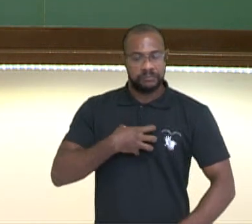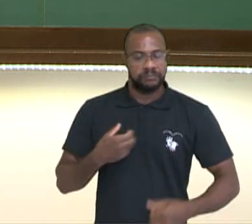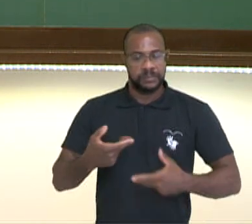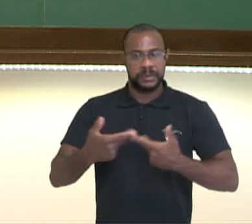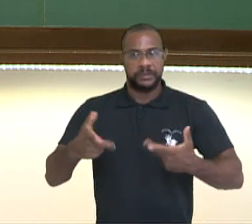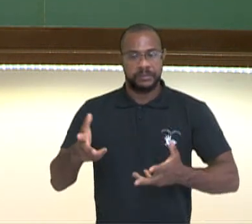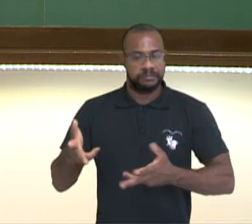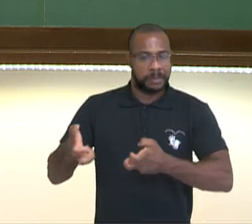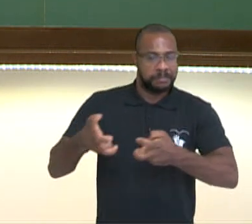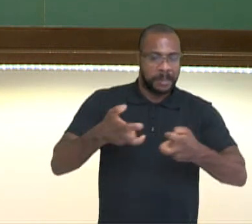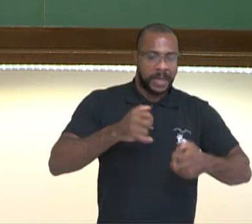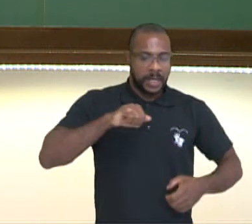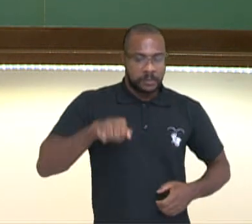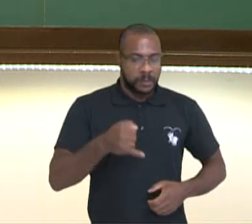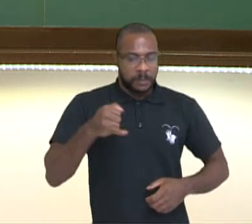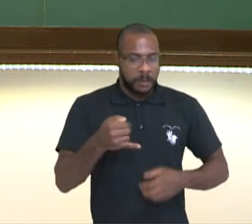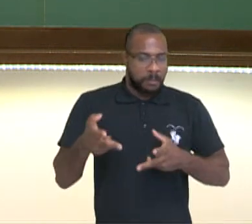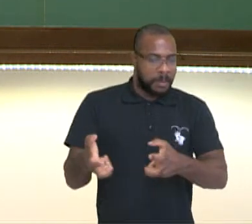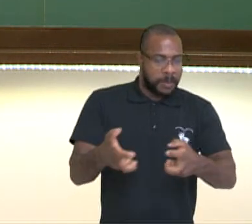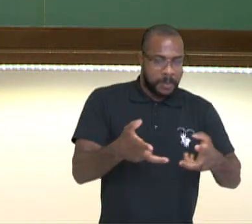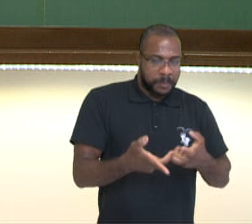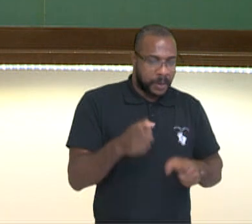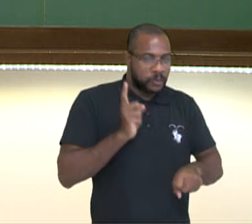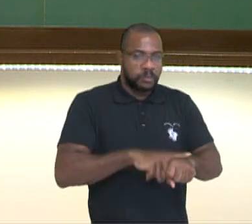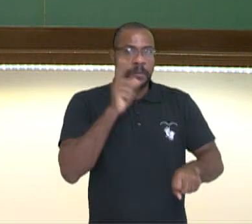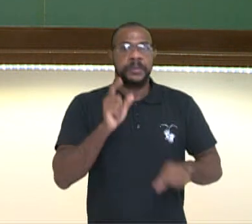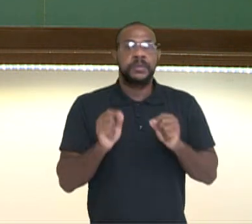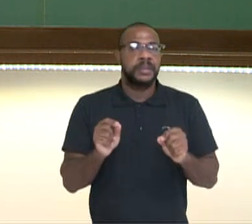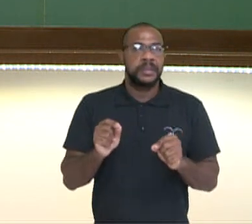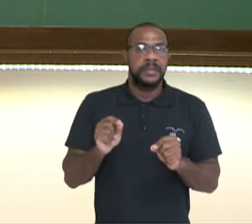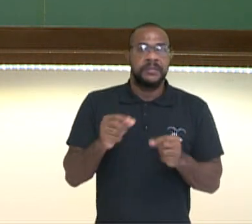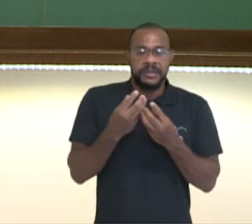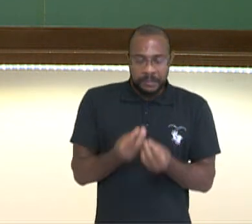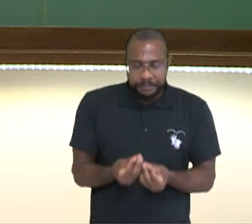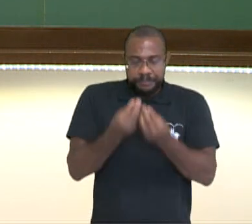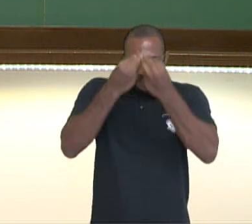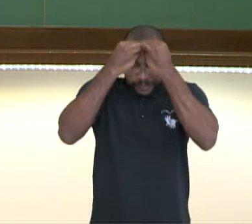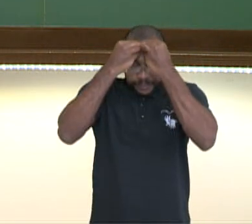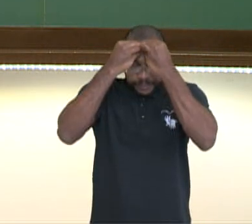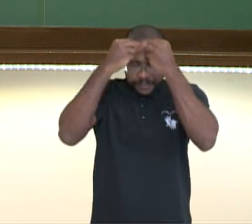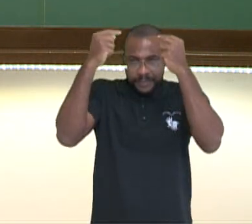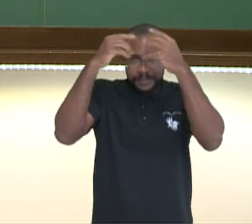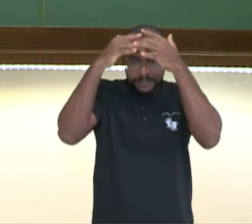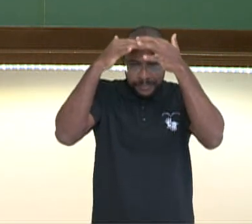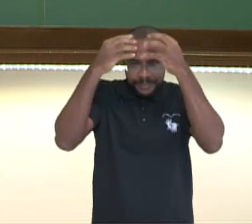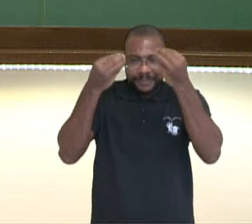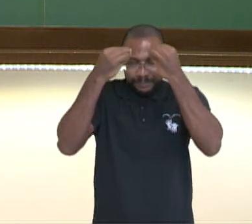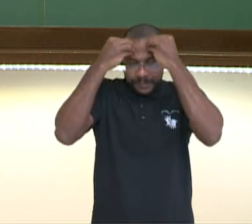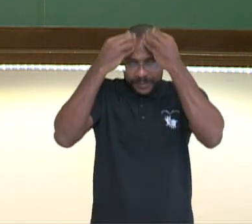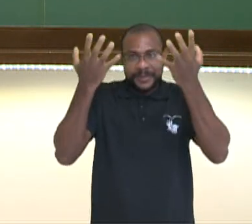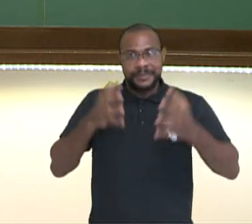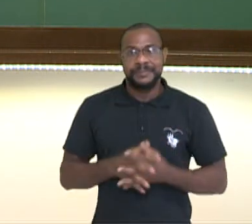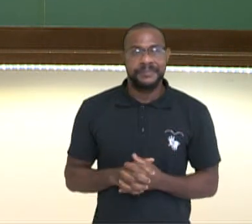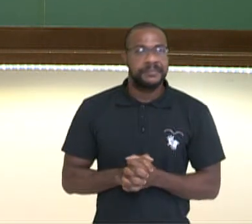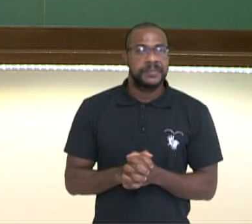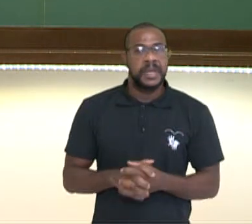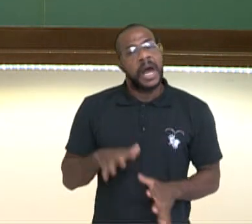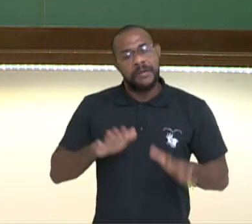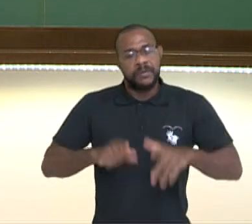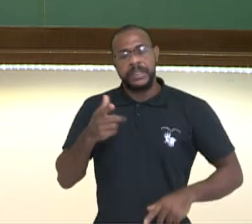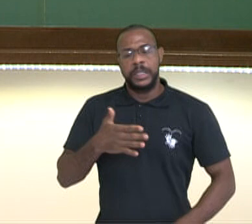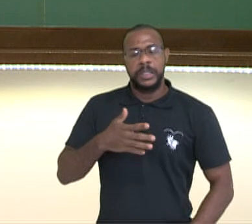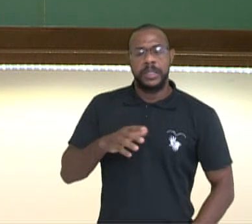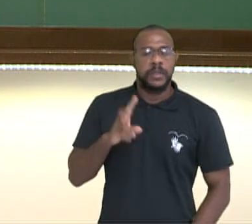se apropriarem daquilo naquele momento, isso vai ficar impresso no seu intelecto. Vai estar lá em algum lugar. Pode ser que você não lembre muitas